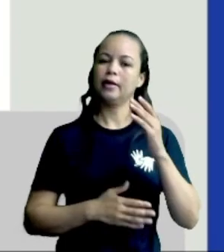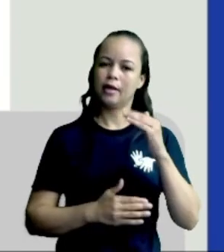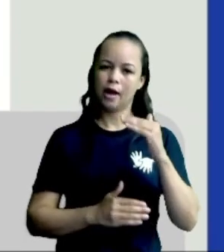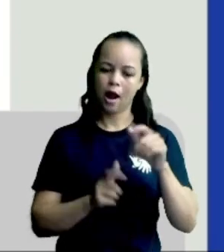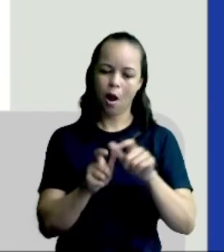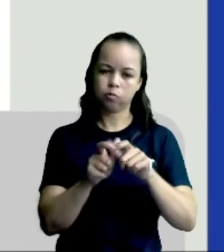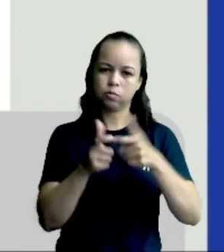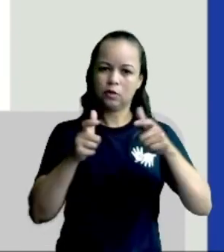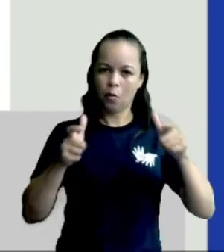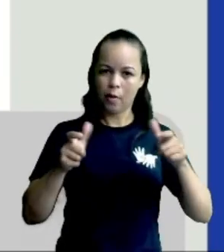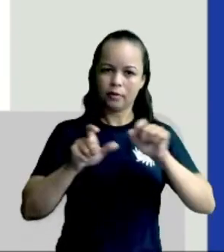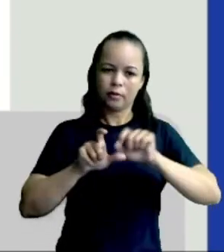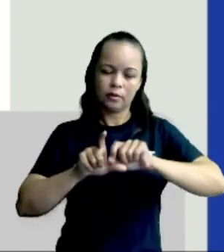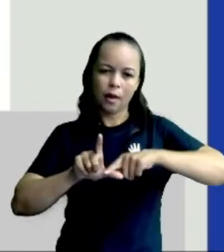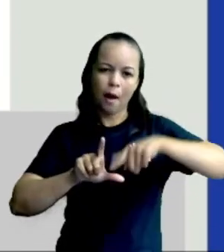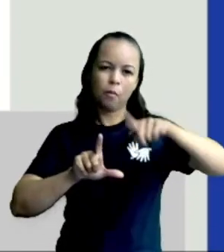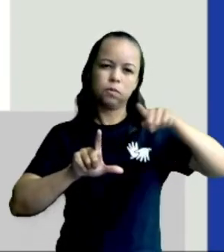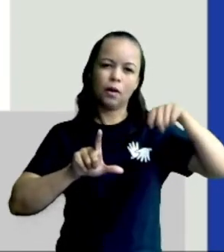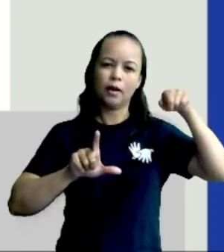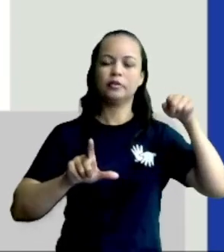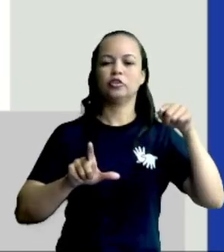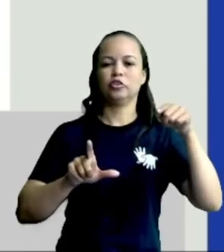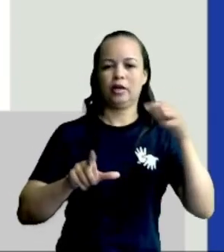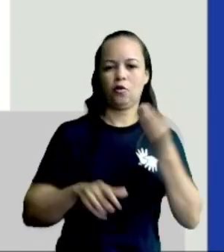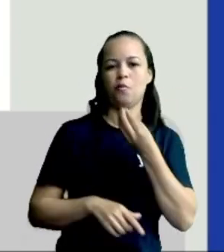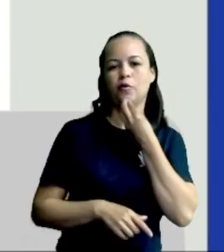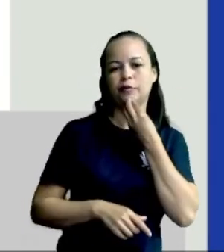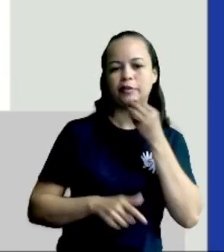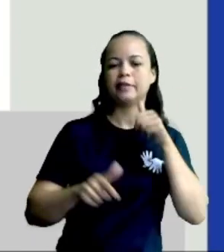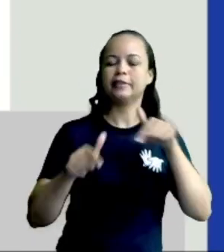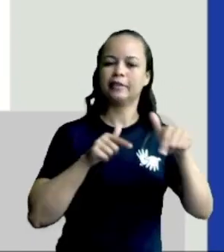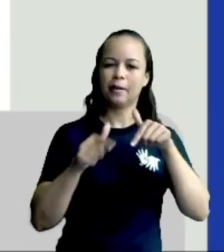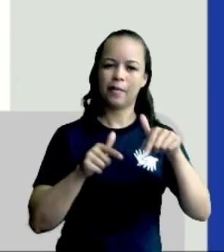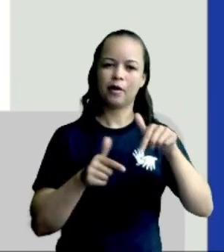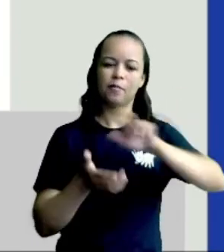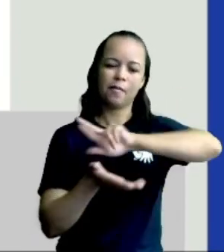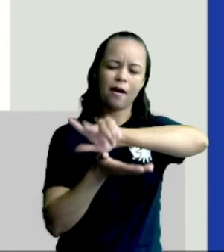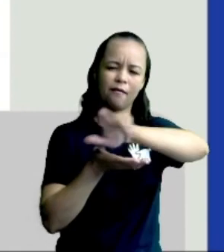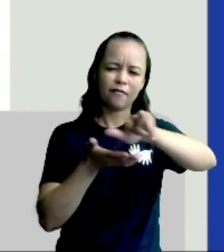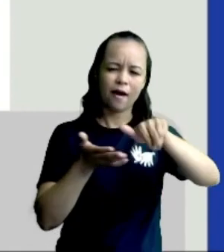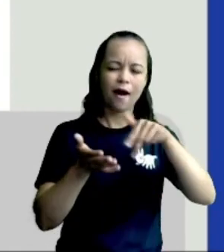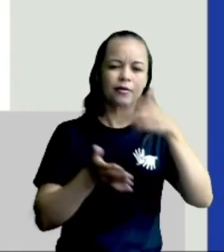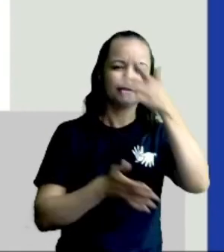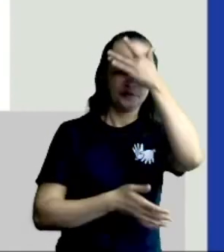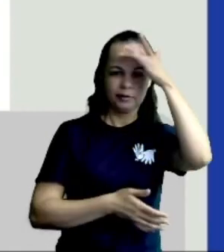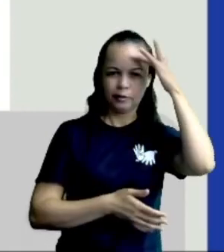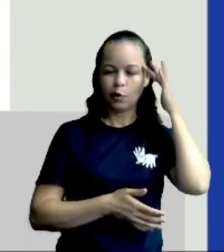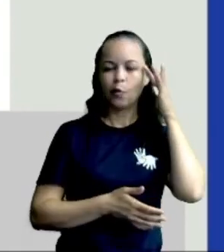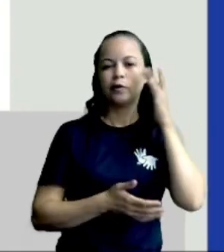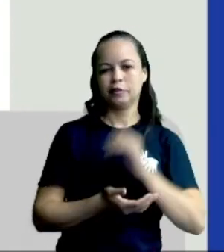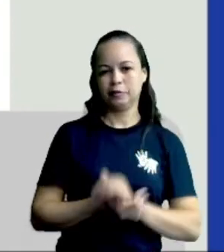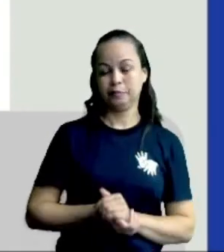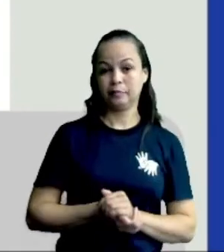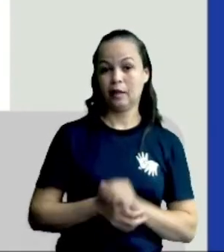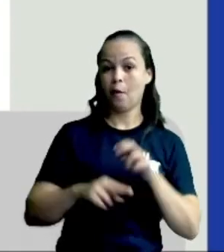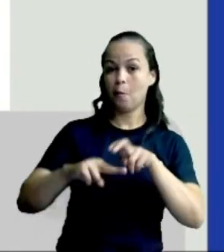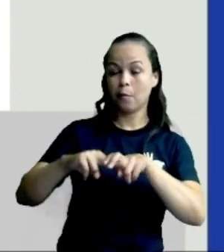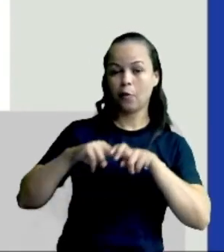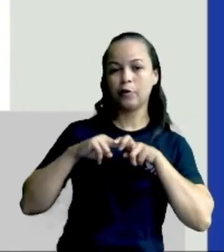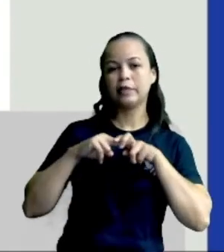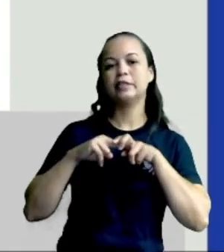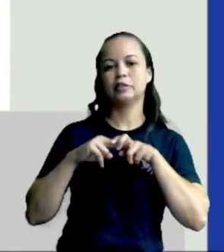gerando oportunidades de emprego para muitas pessoas. Então, por isso,